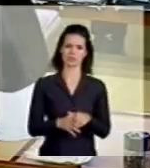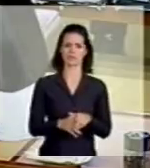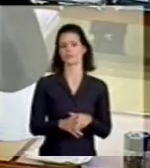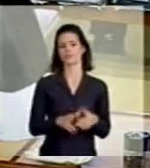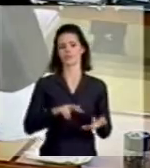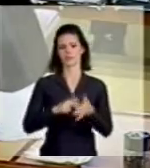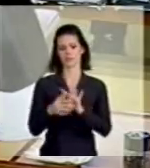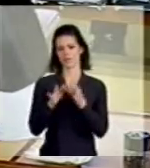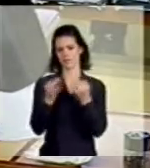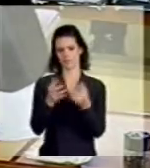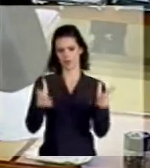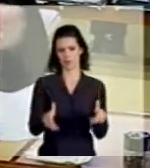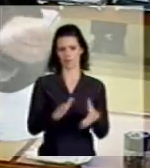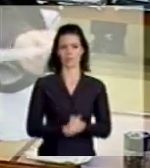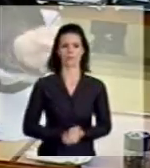Eu